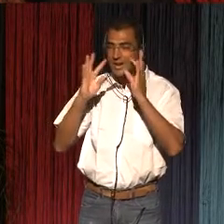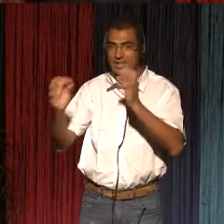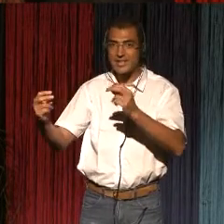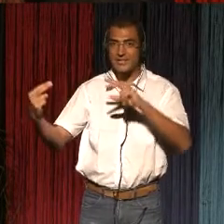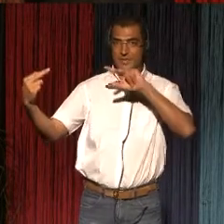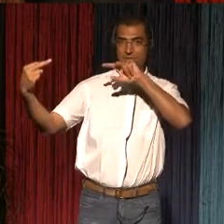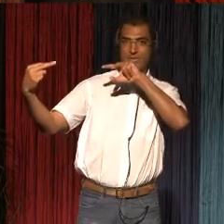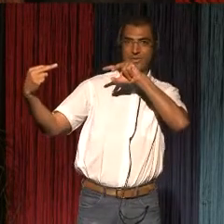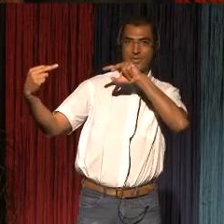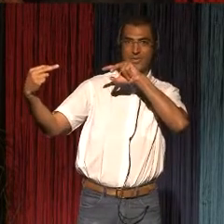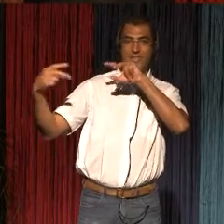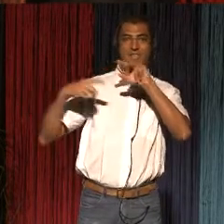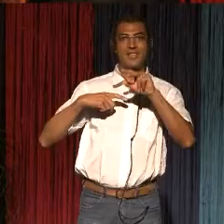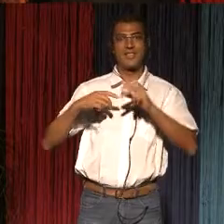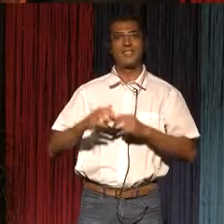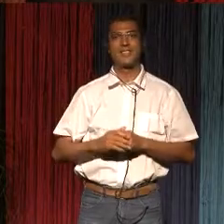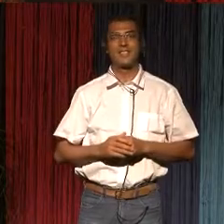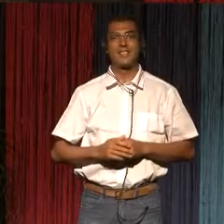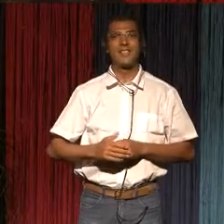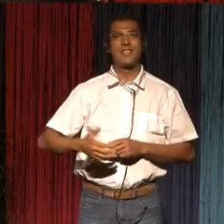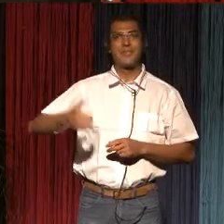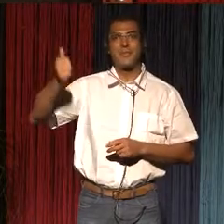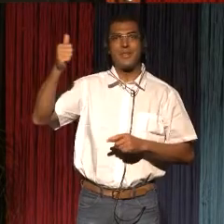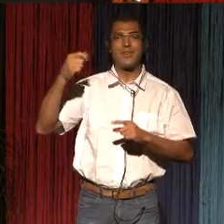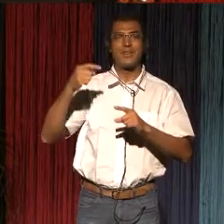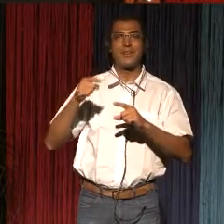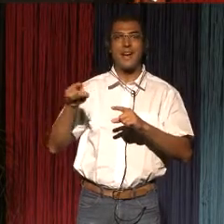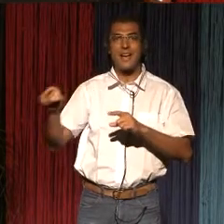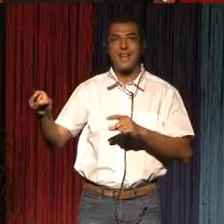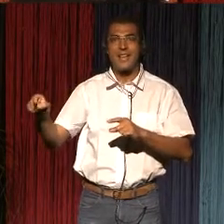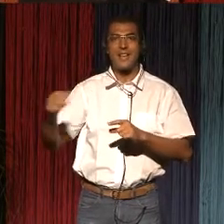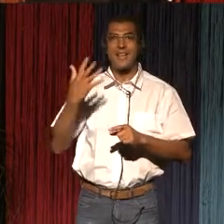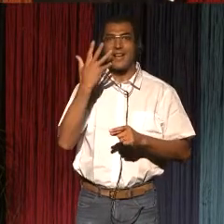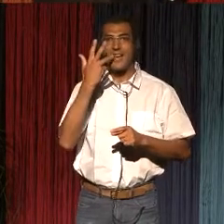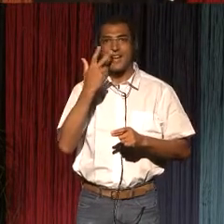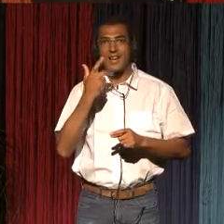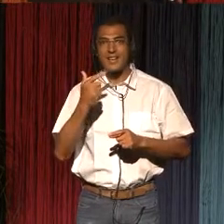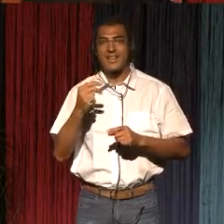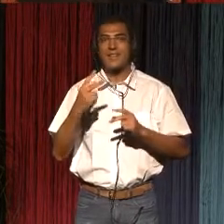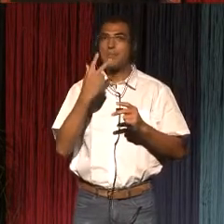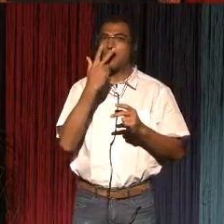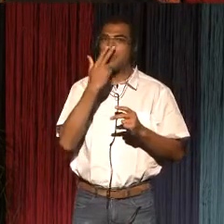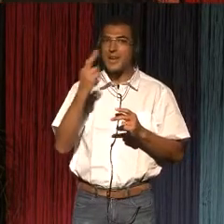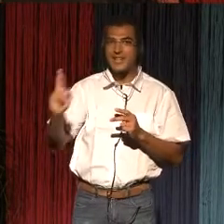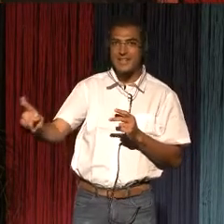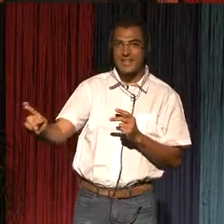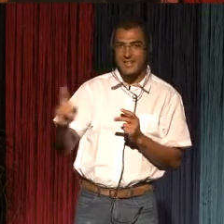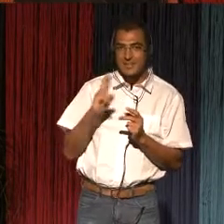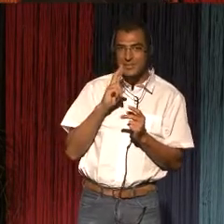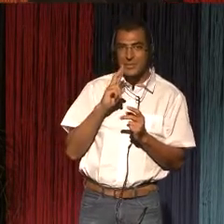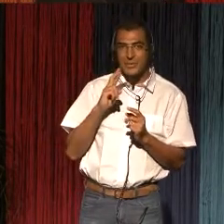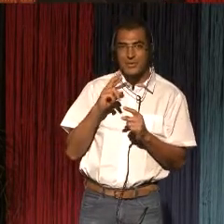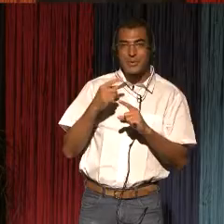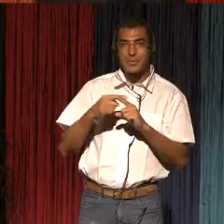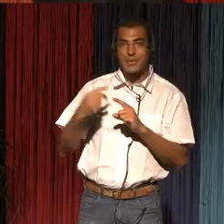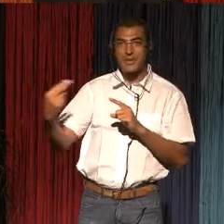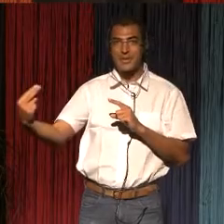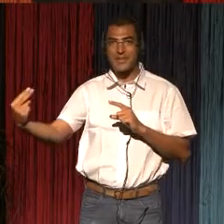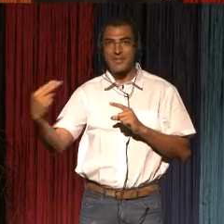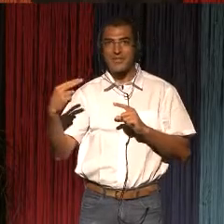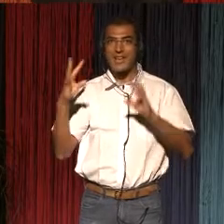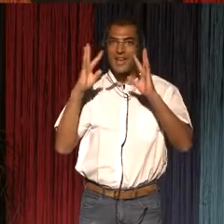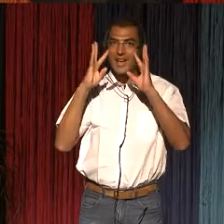seja, a gente convida a criança a responder, a falar alguma coisa. Nós não sabemos ainda, mas essa é uma